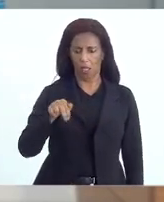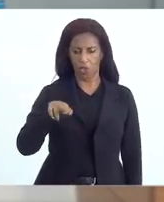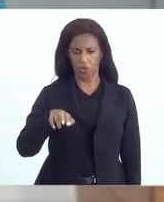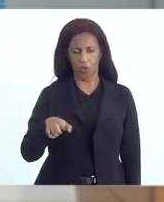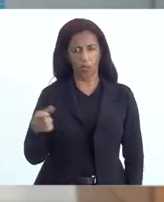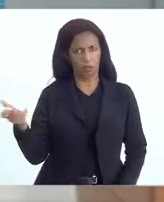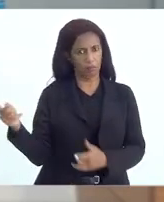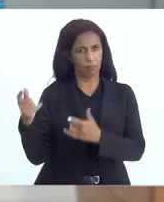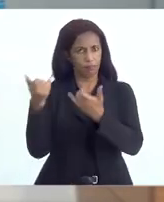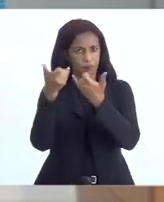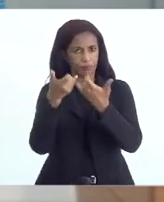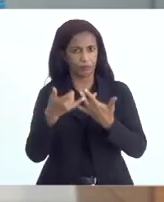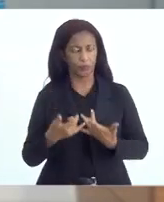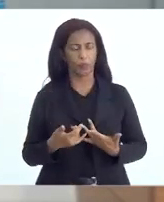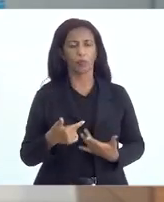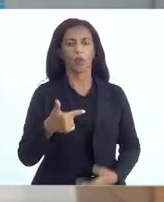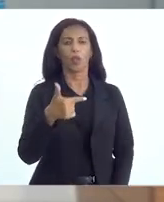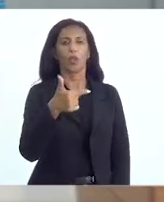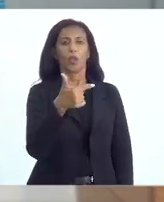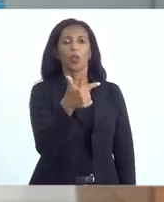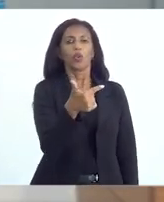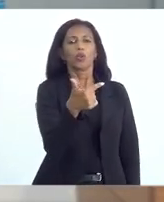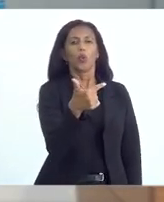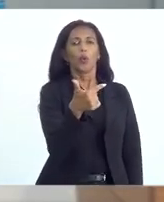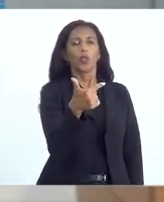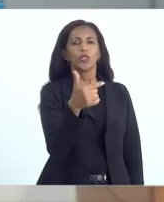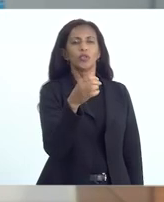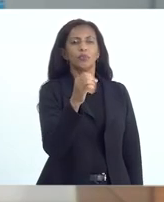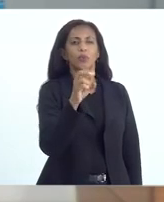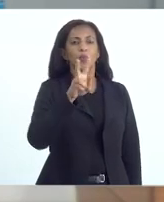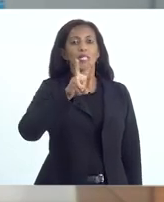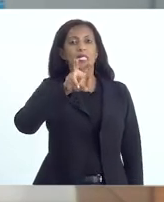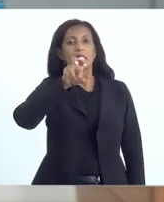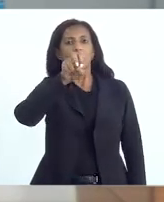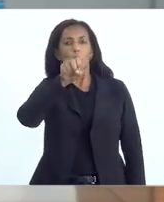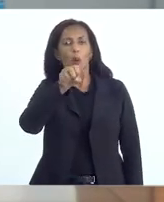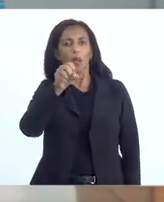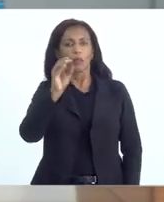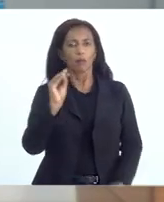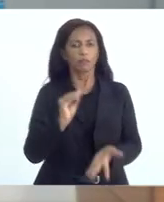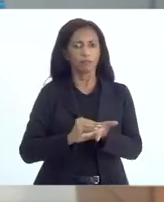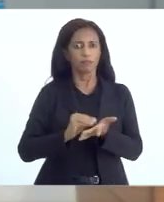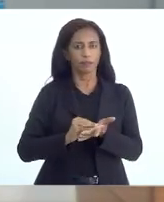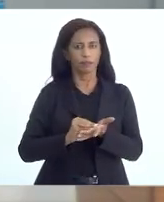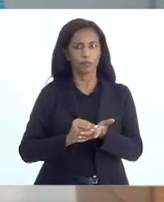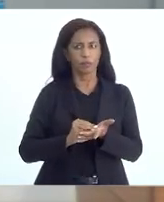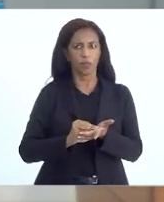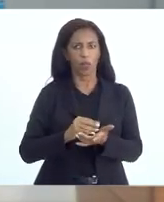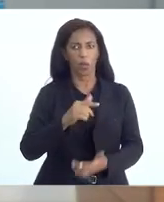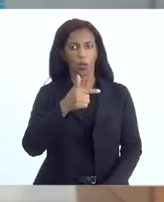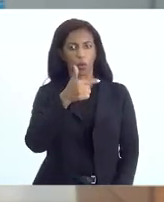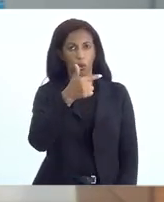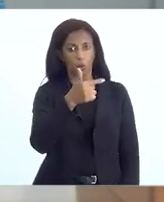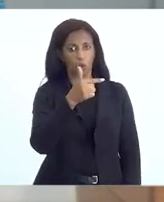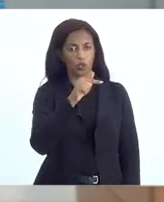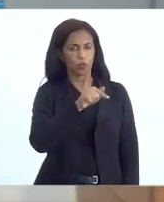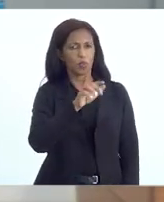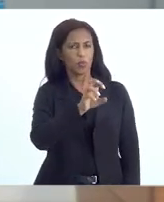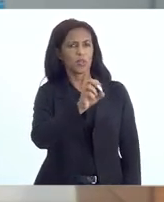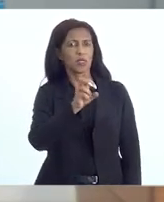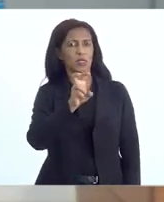outra comissão de 2050 motoristas não 2050